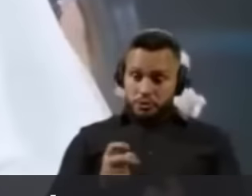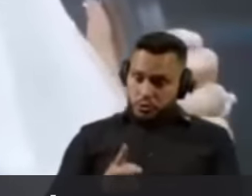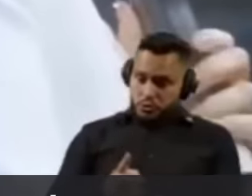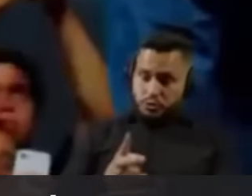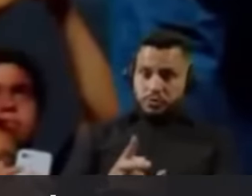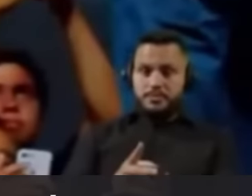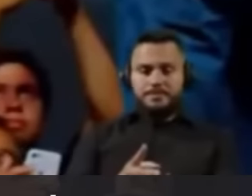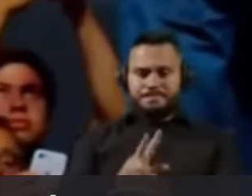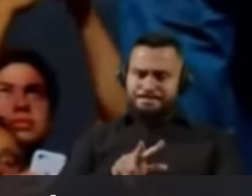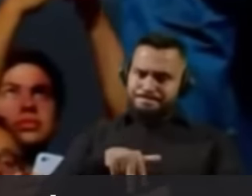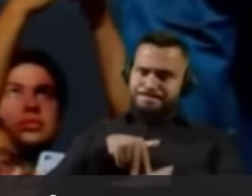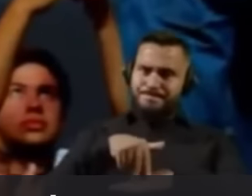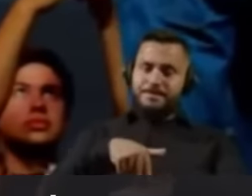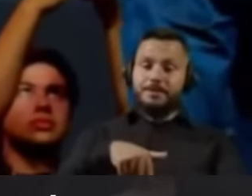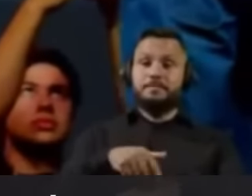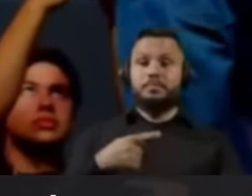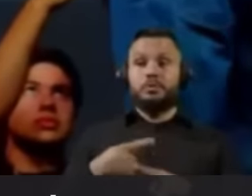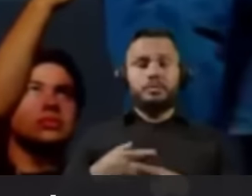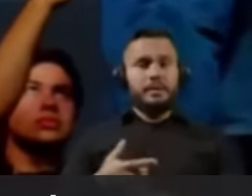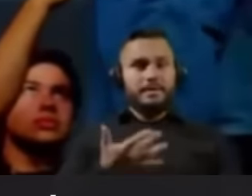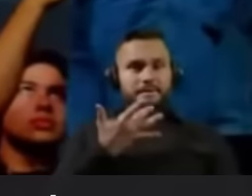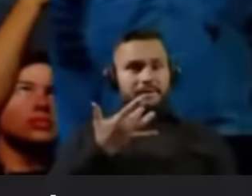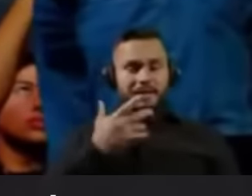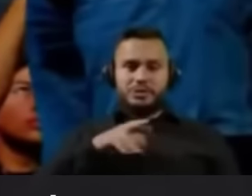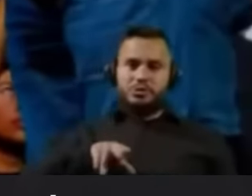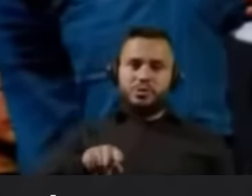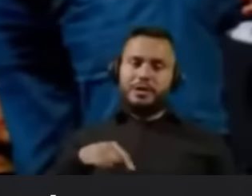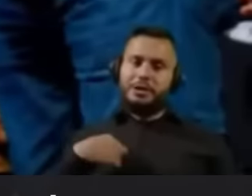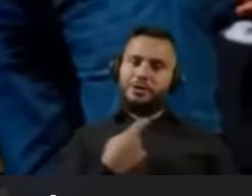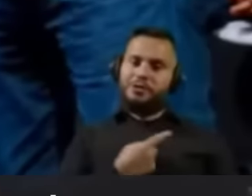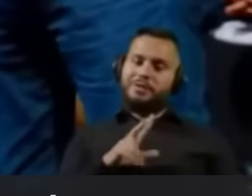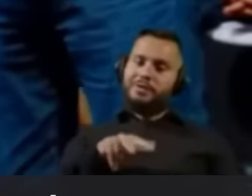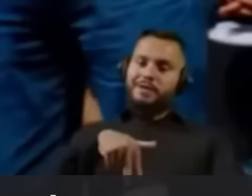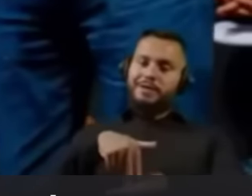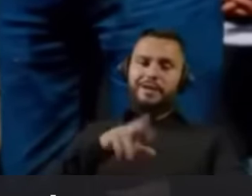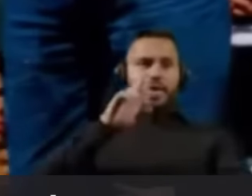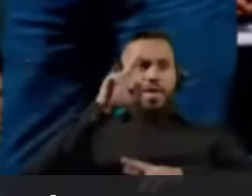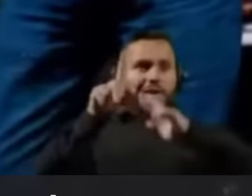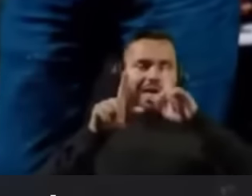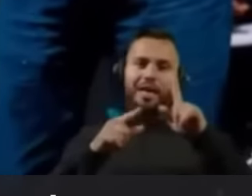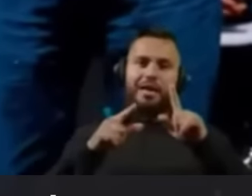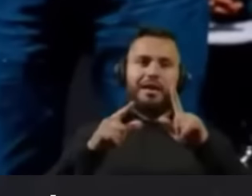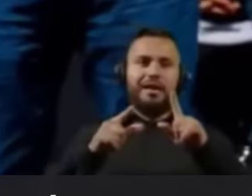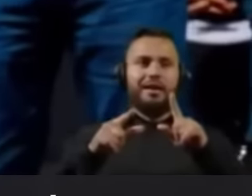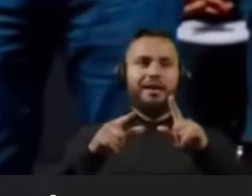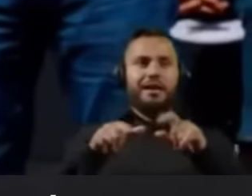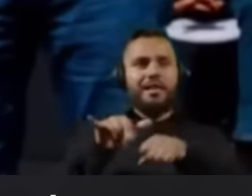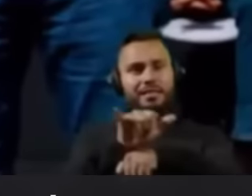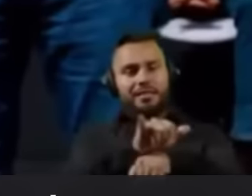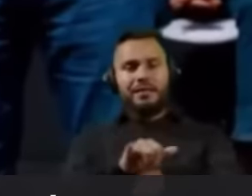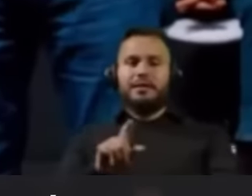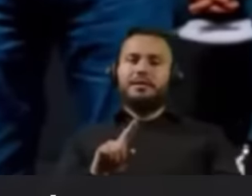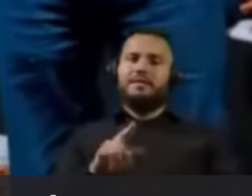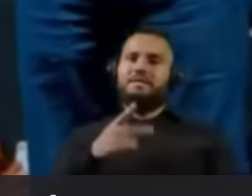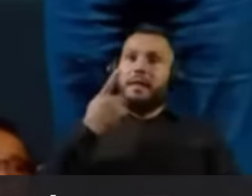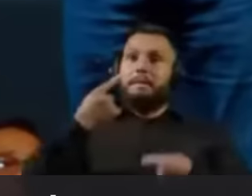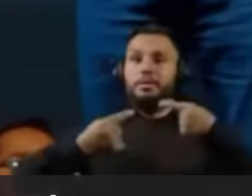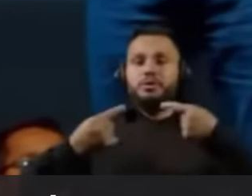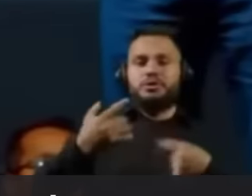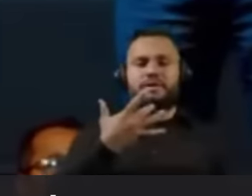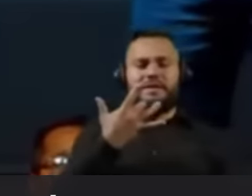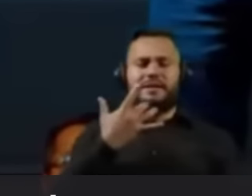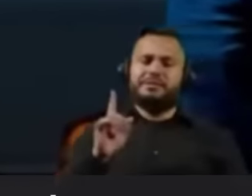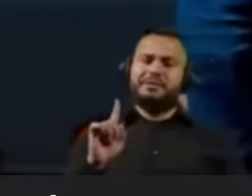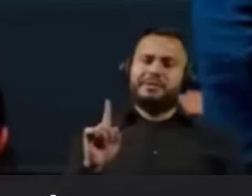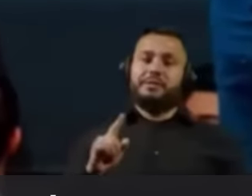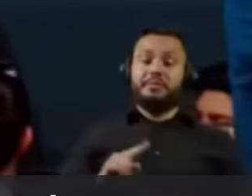firmes, porque não é fácil. Nós não estamos aqui para enganar que a política ela é fácil, mas nós precisamos educar